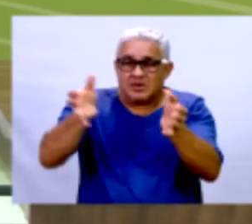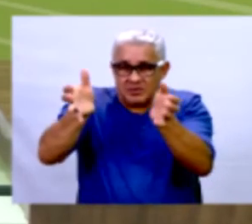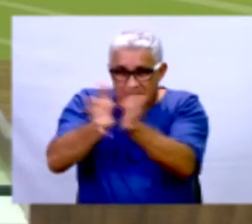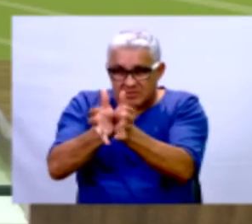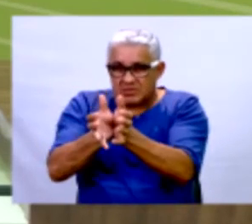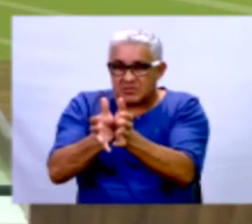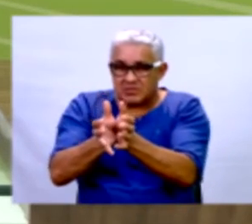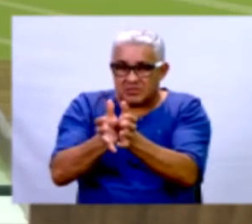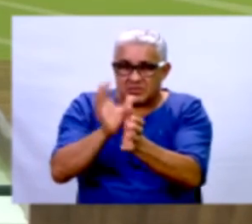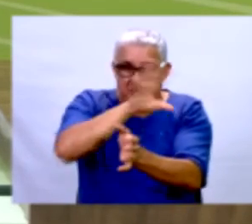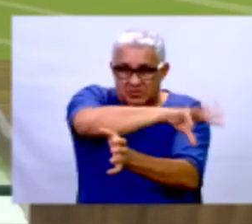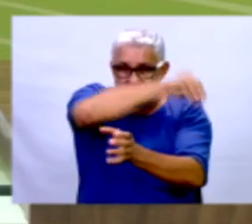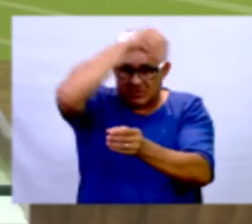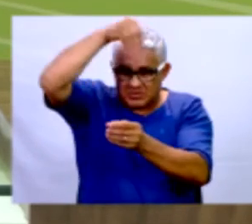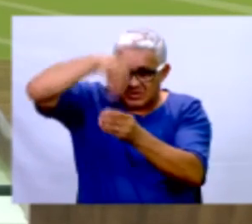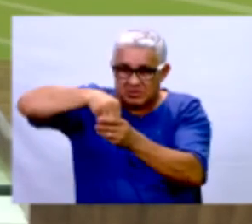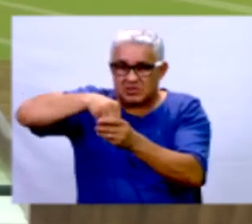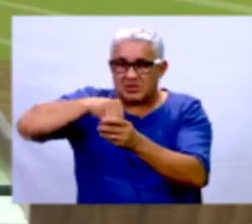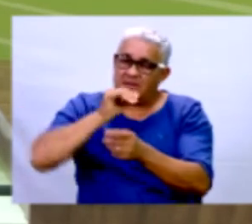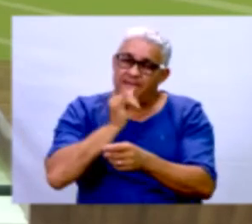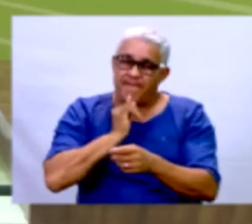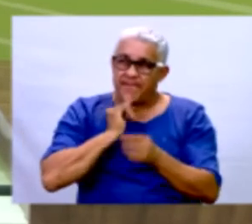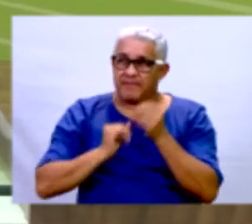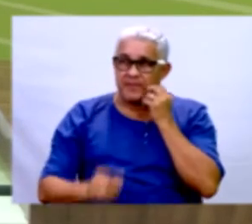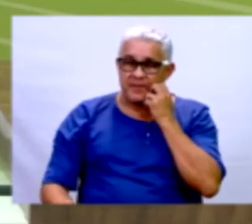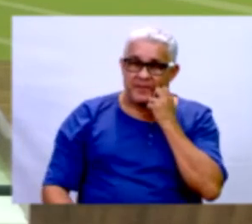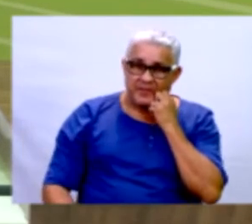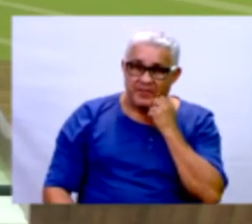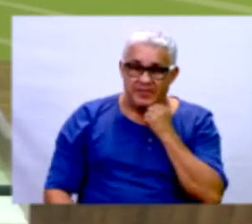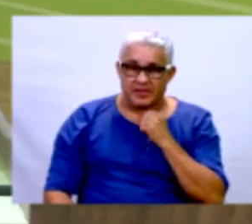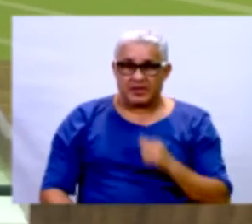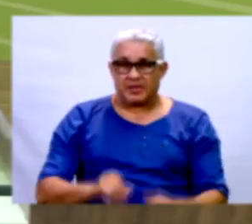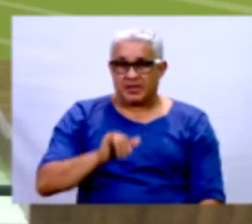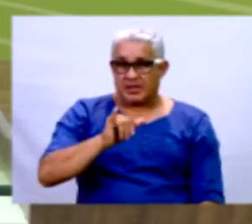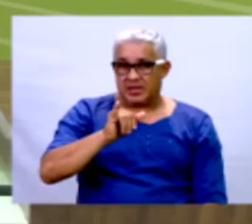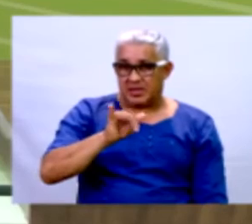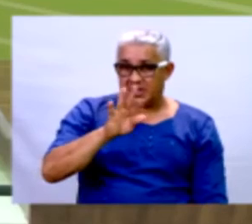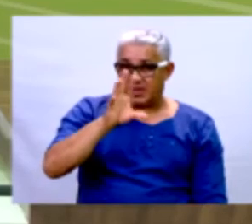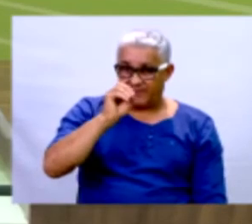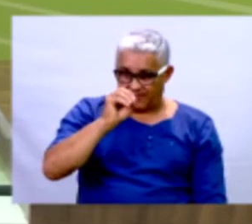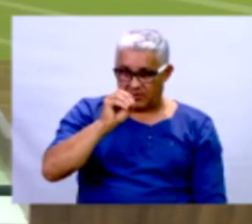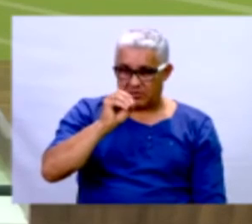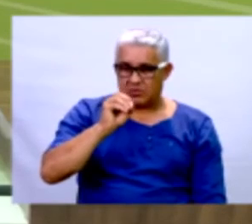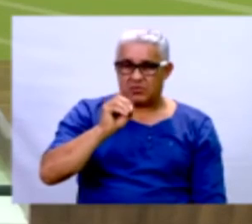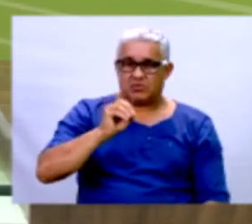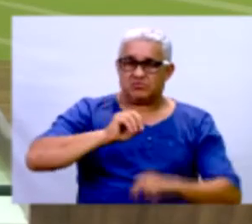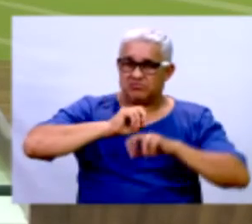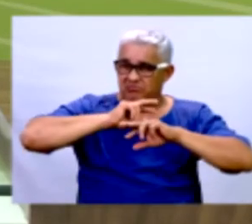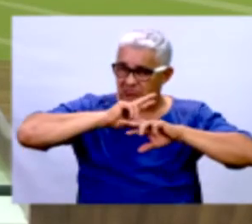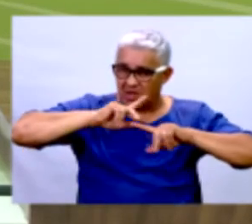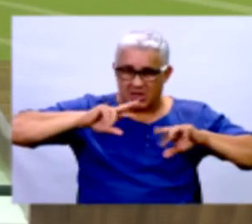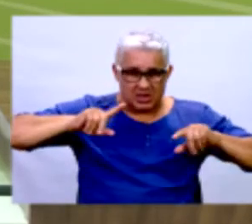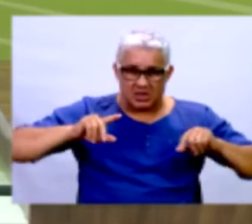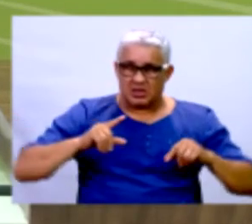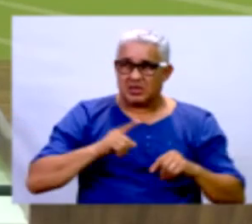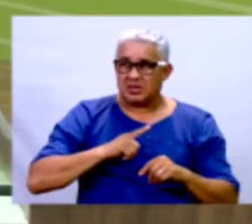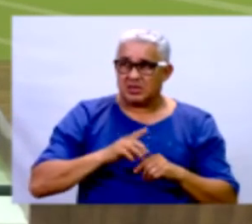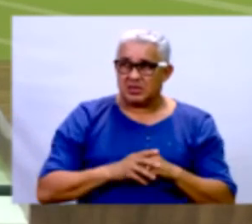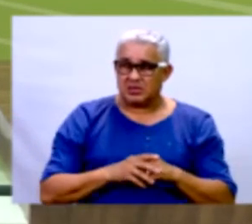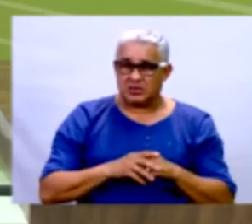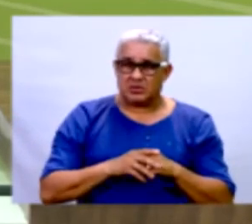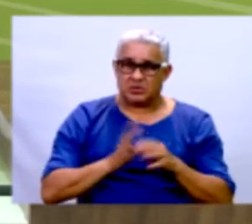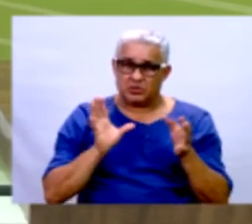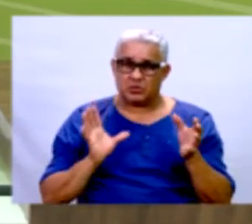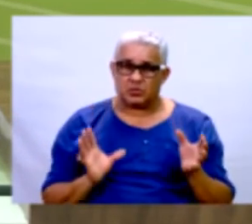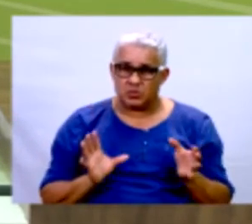que agrupe isso. Por exemplo, os ifros, pode ser o contexto